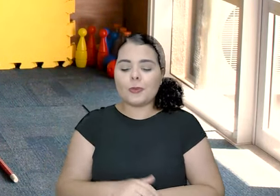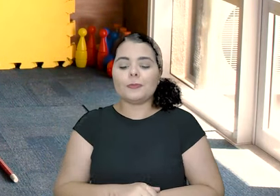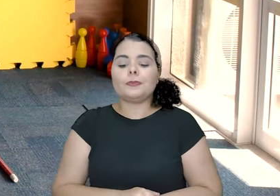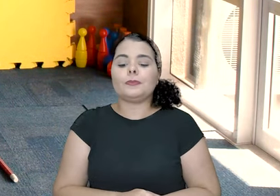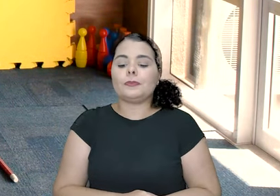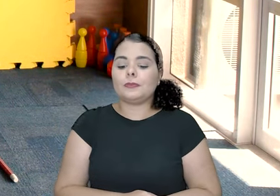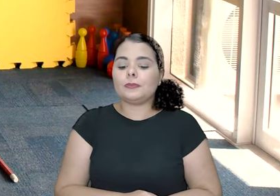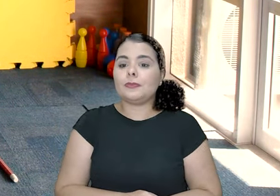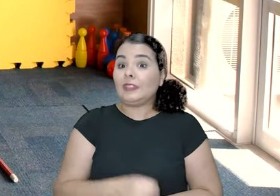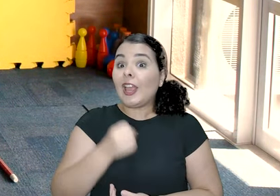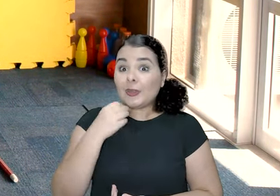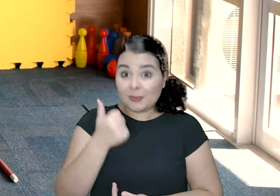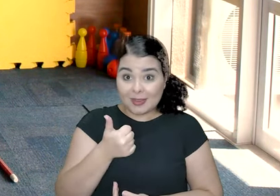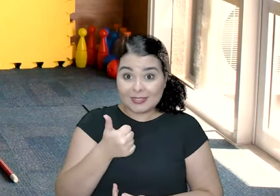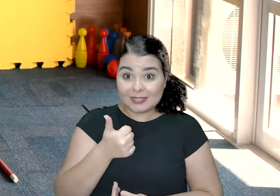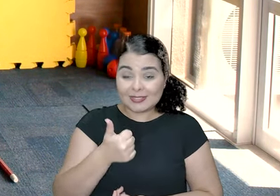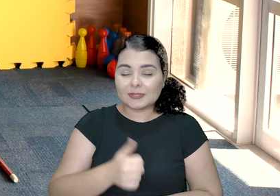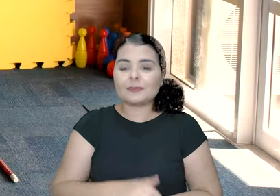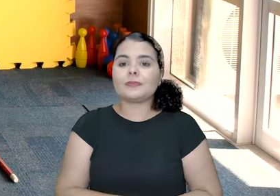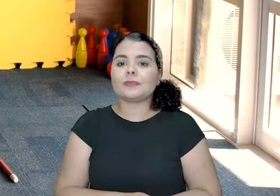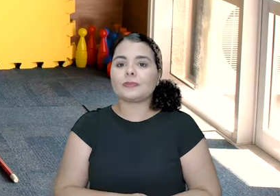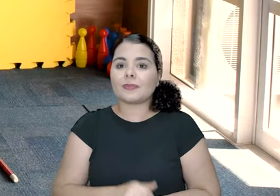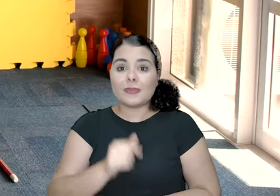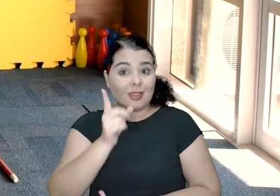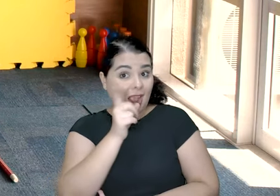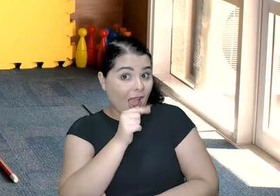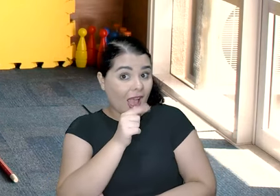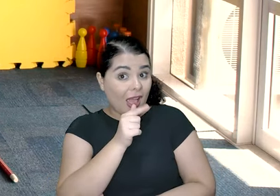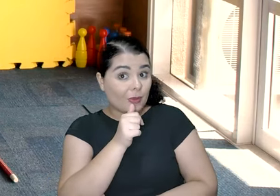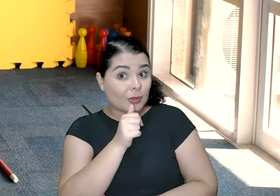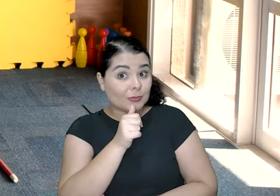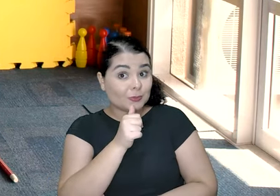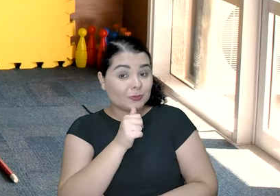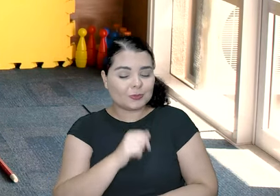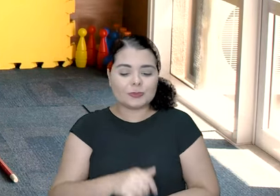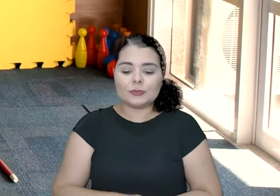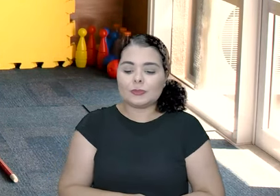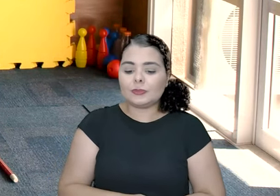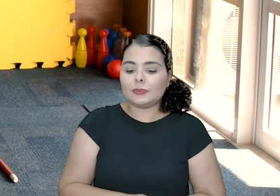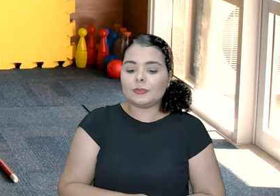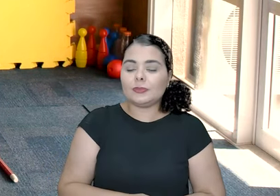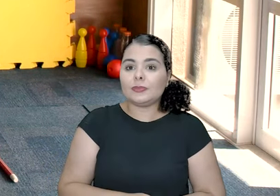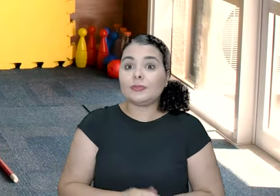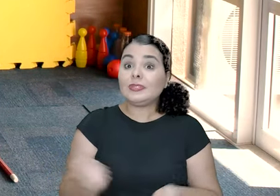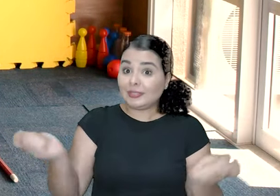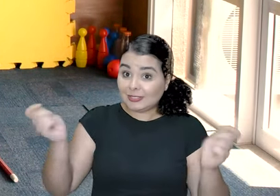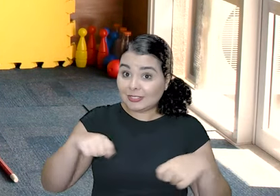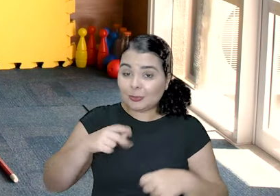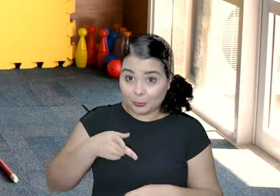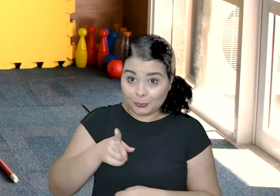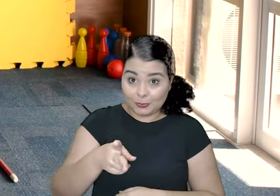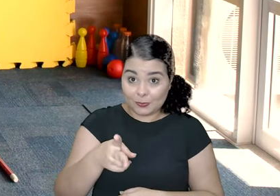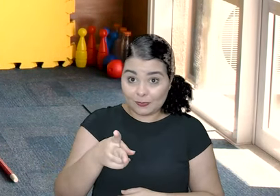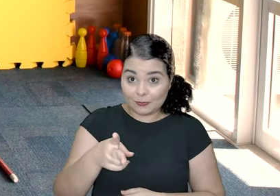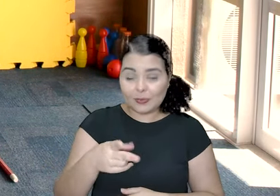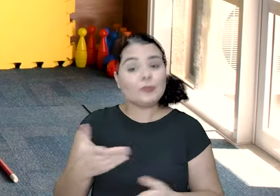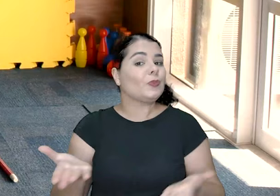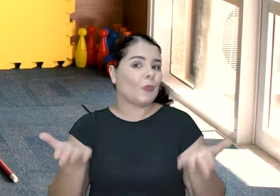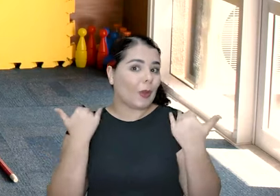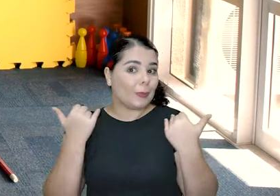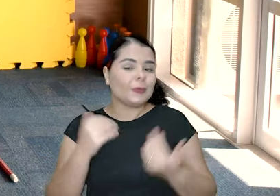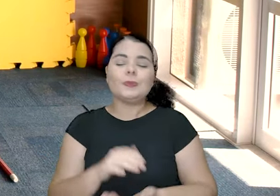E aí, tudo bem? Quer um golinho de água? Podemos continuar? Então, bora